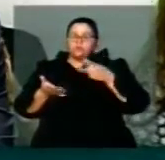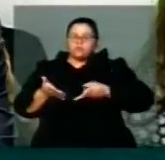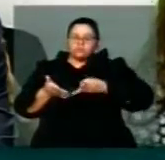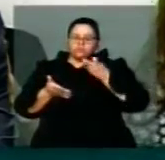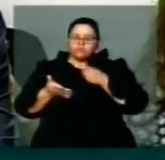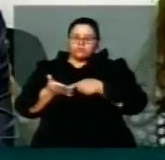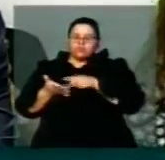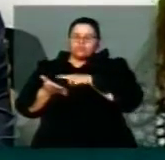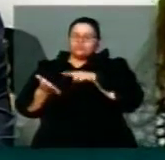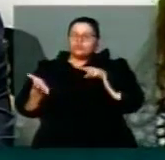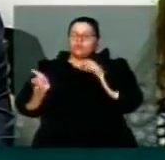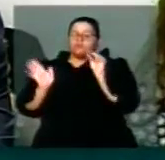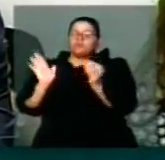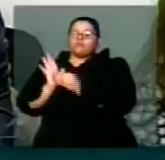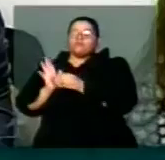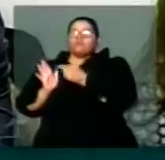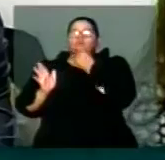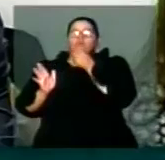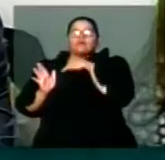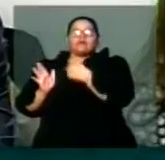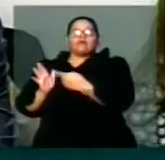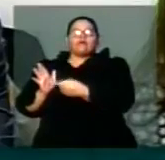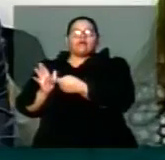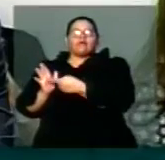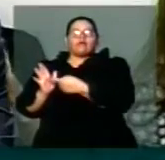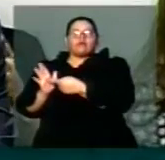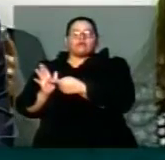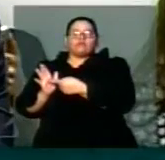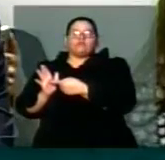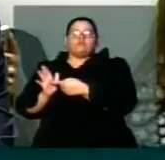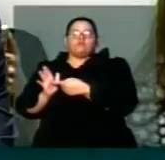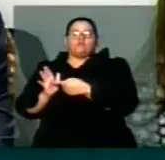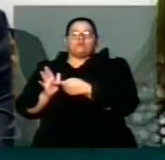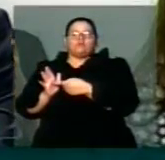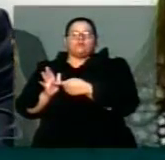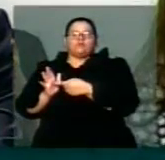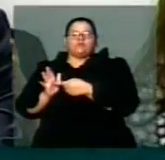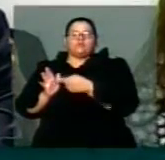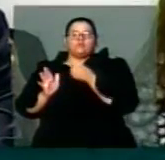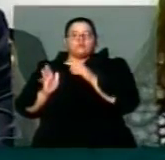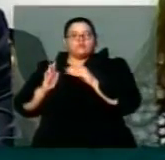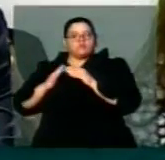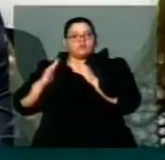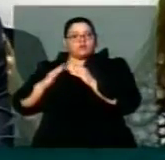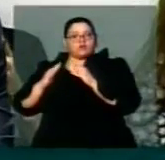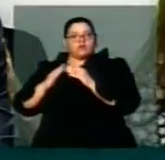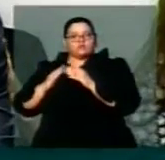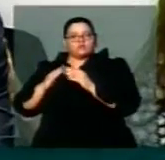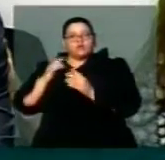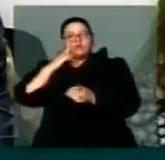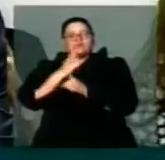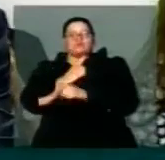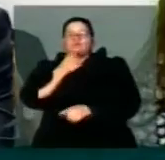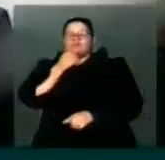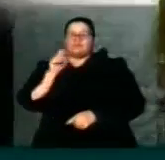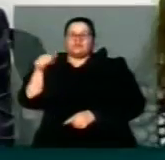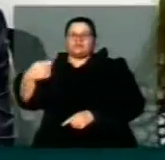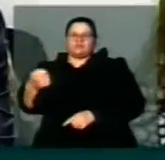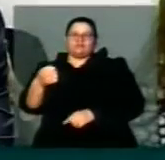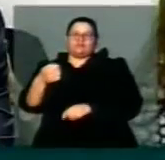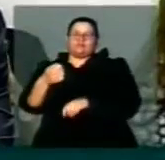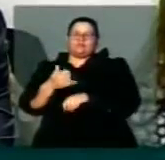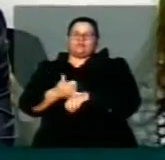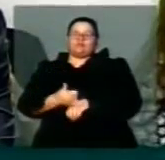ao Procurador-Geral da República com a certidão de ônus reais do imóvel, que se descobriu depois o